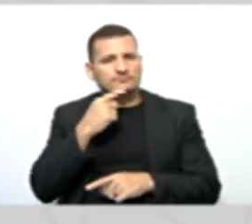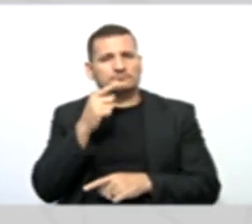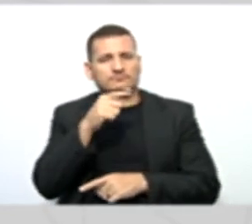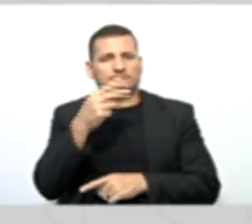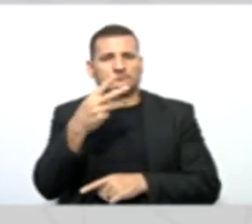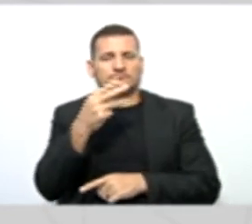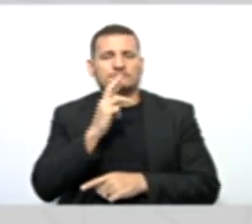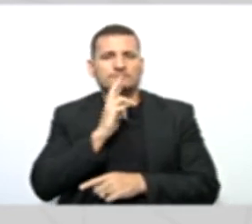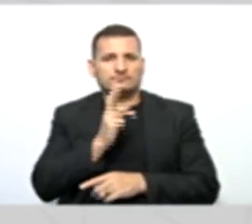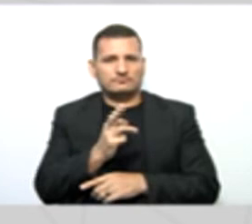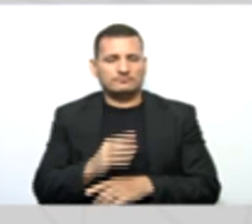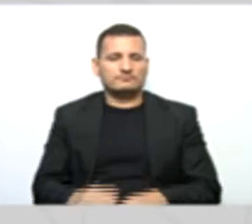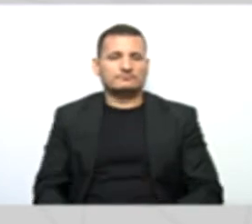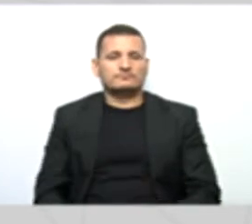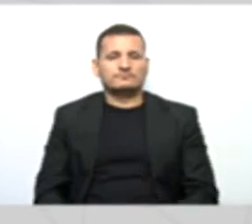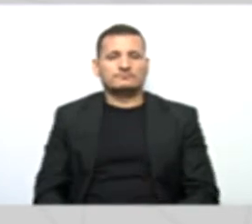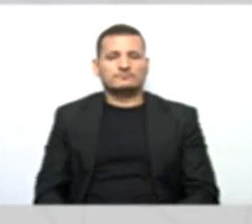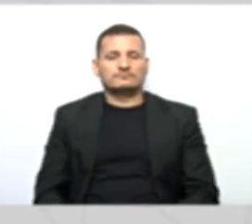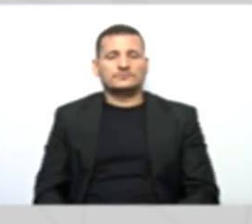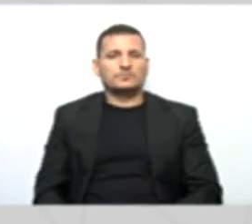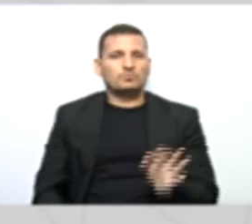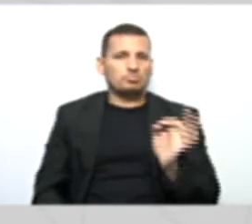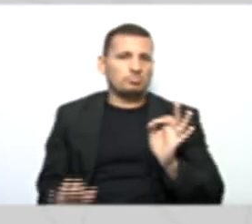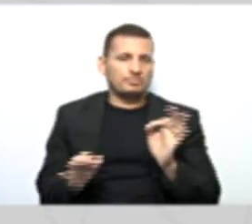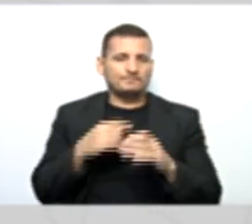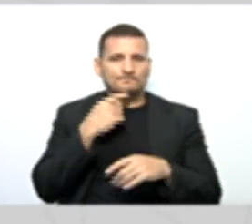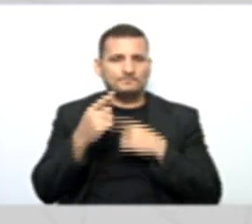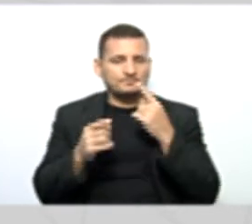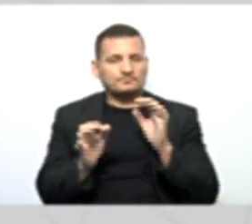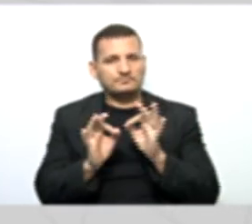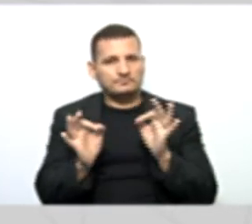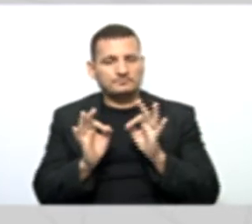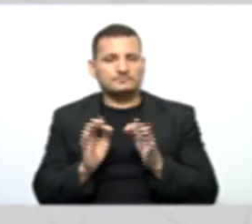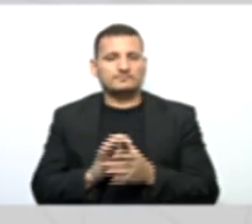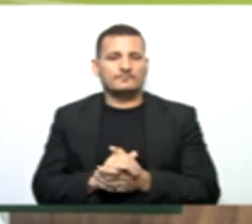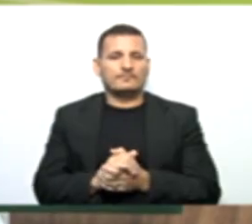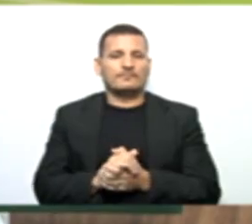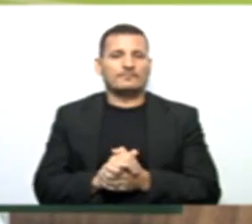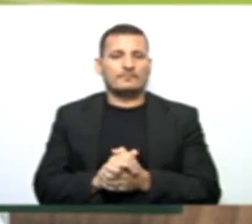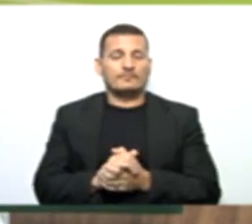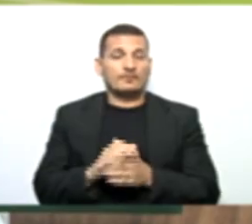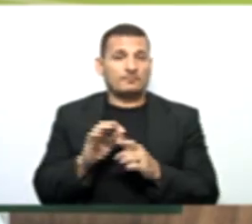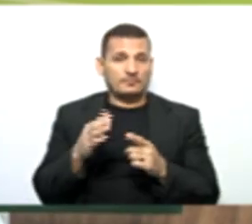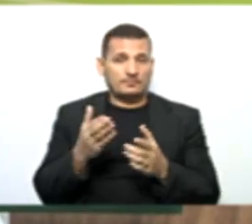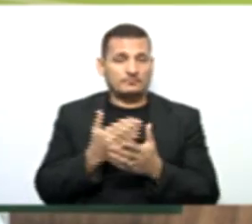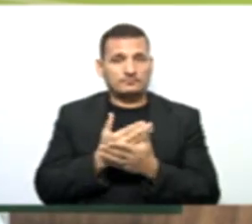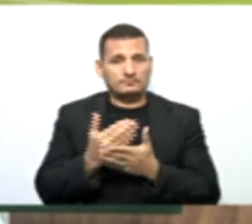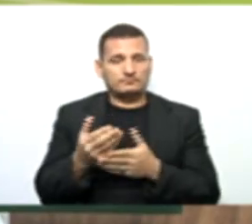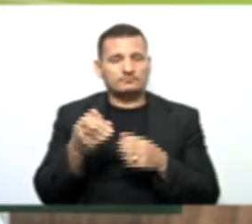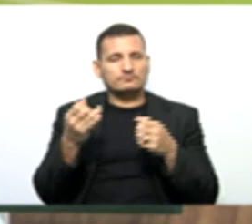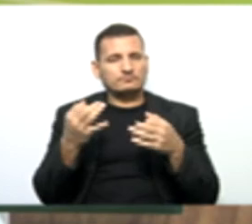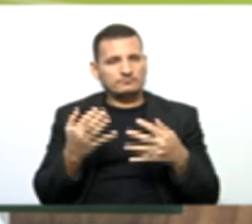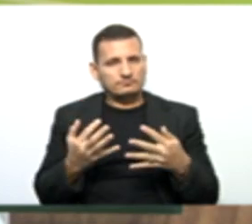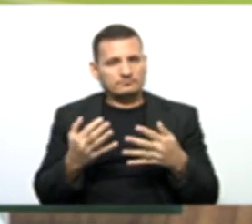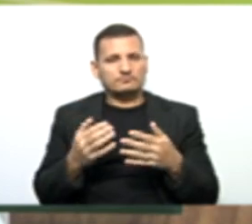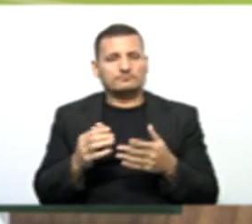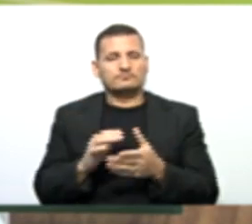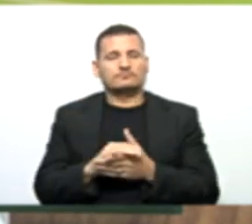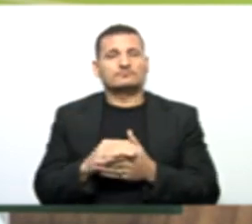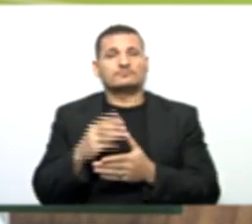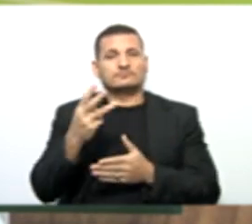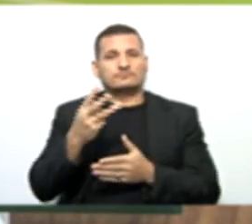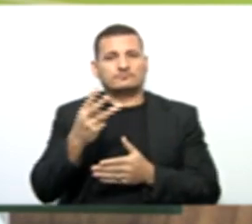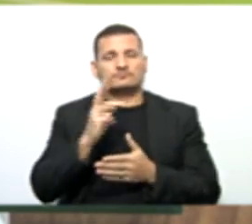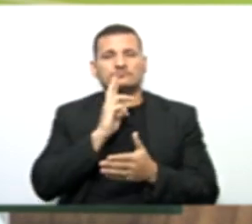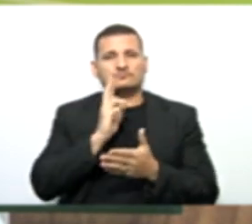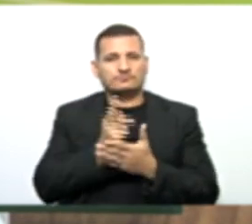essa resolução? Nenhuma dúvida, mas logo que iniciou a explicação, chegou mais resoluções da questão 3